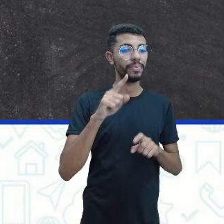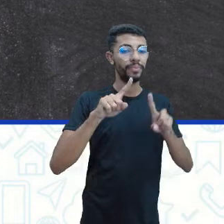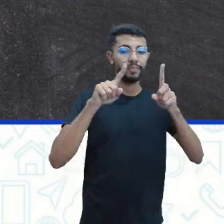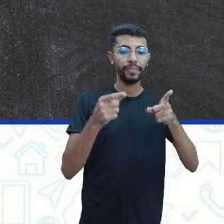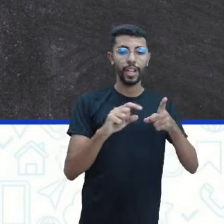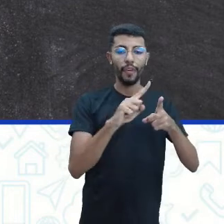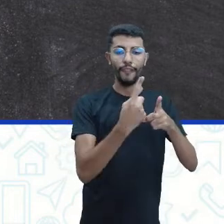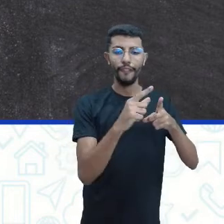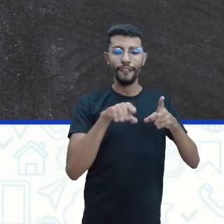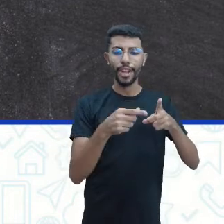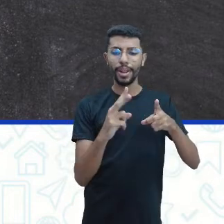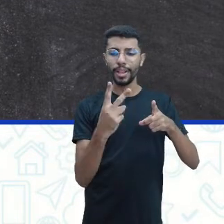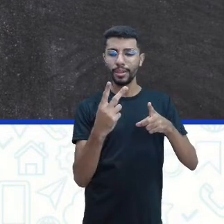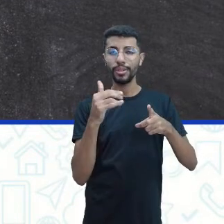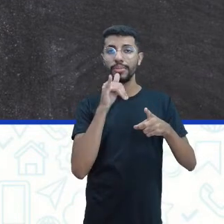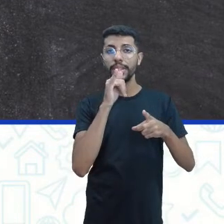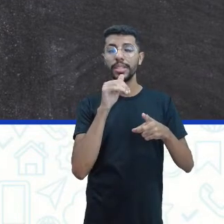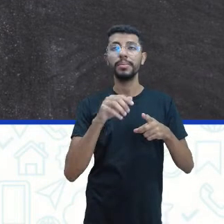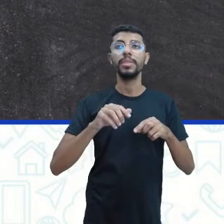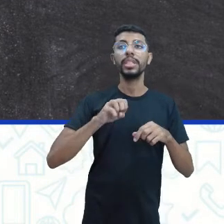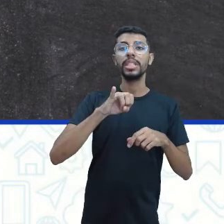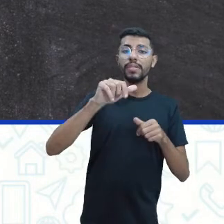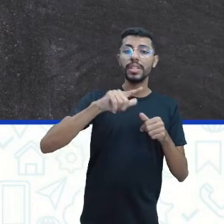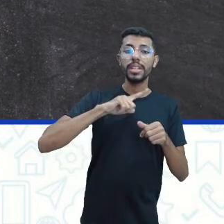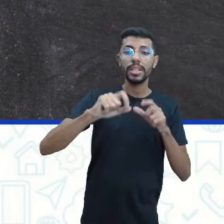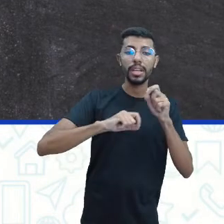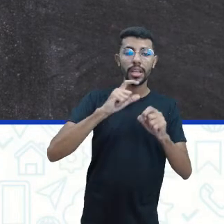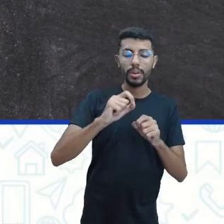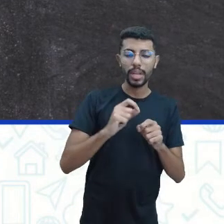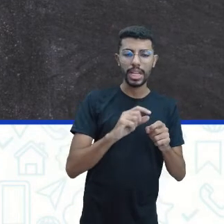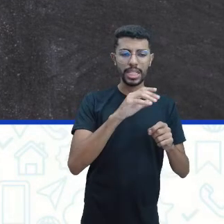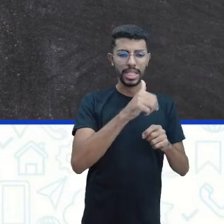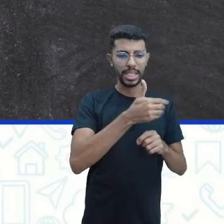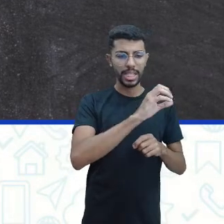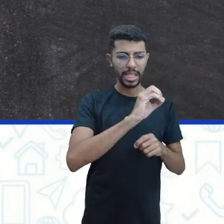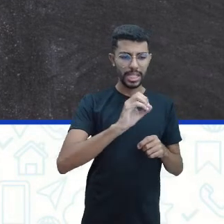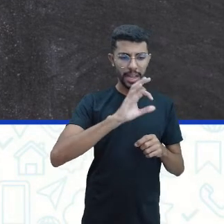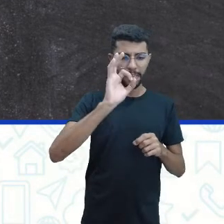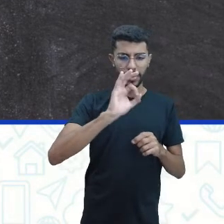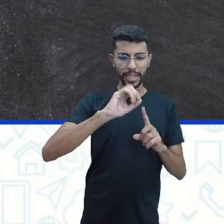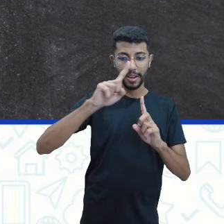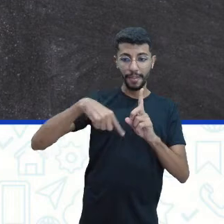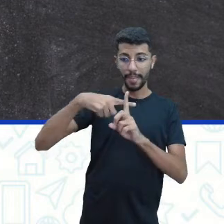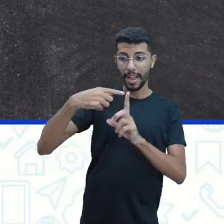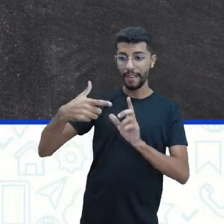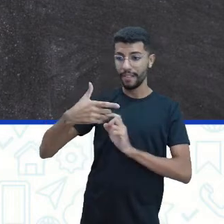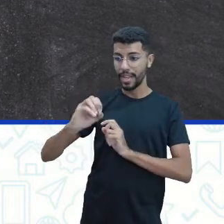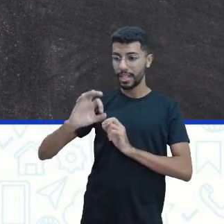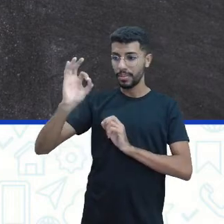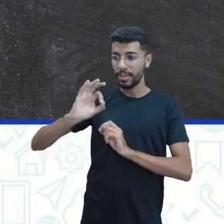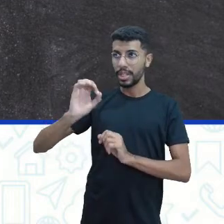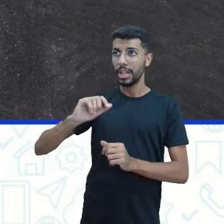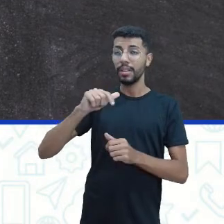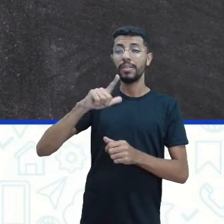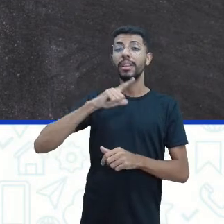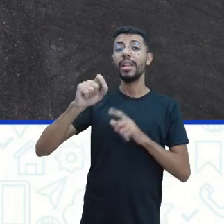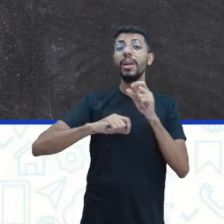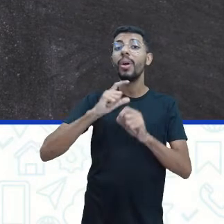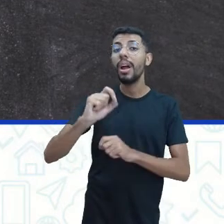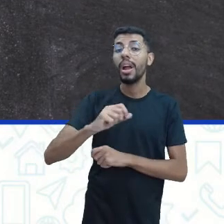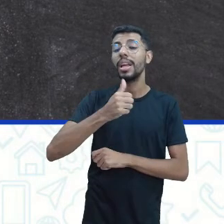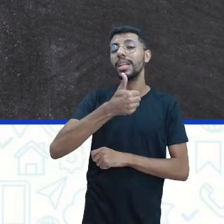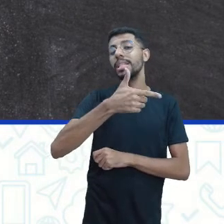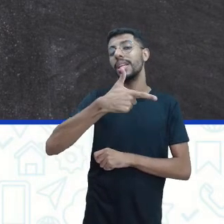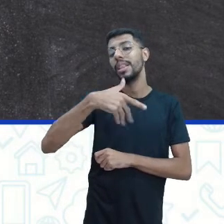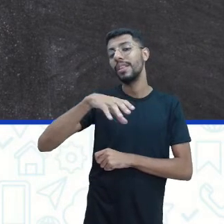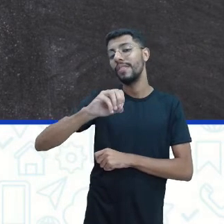você pega os 100% e adiciona 20%, você fica com 120%, que